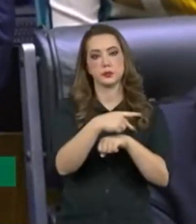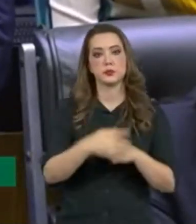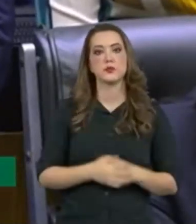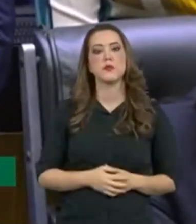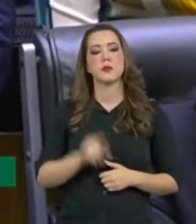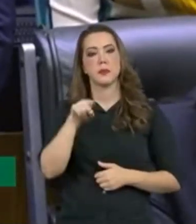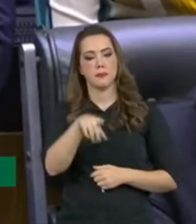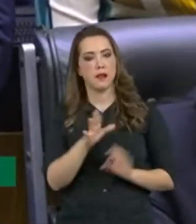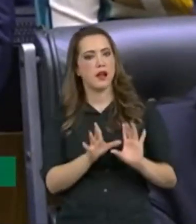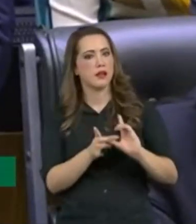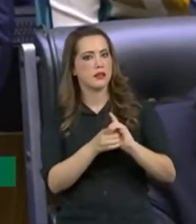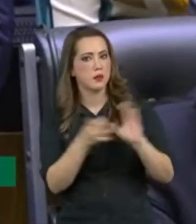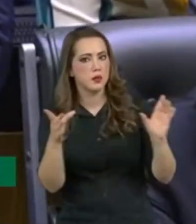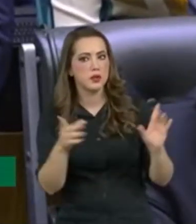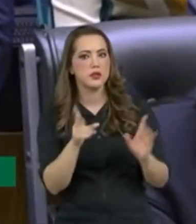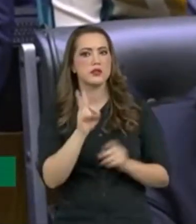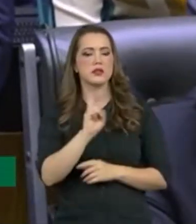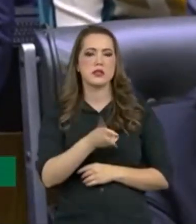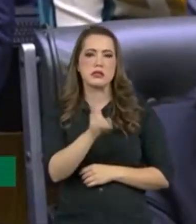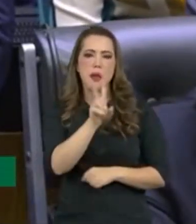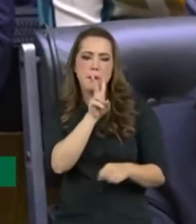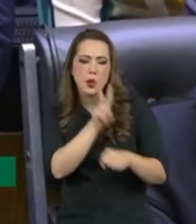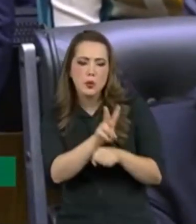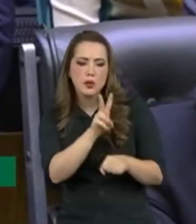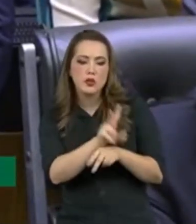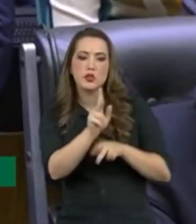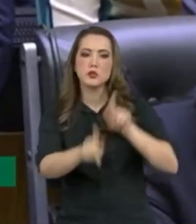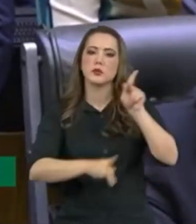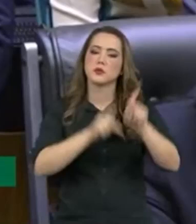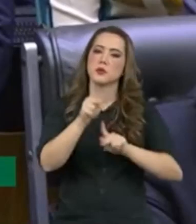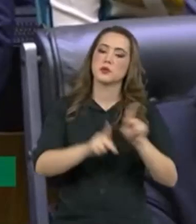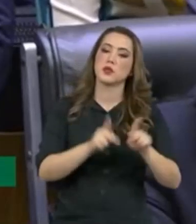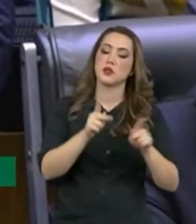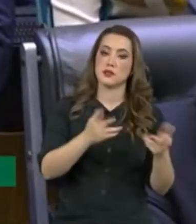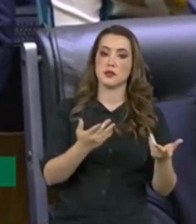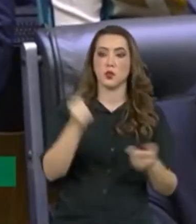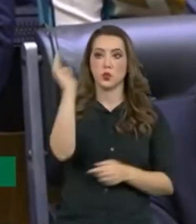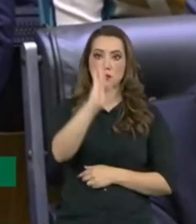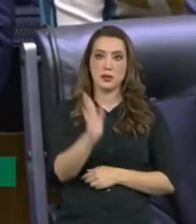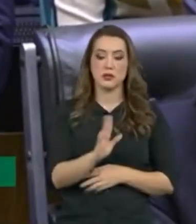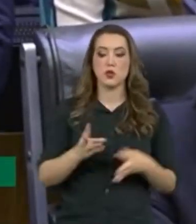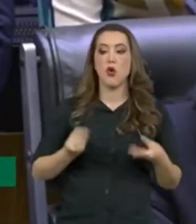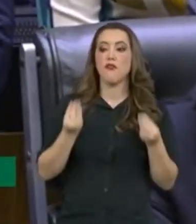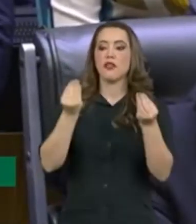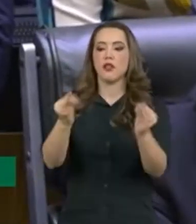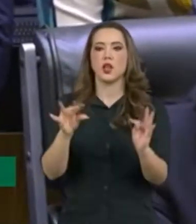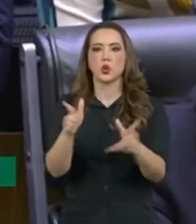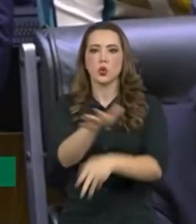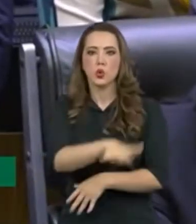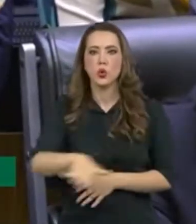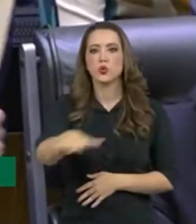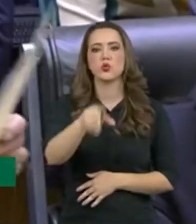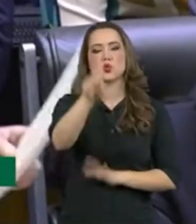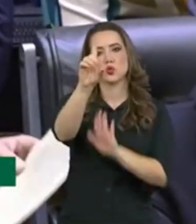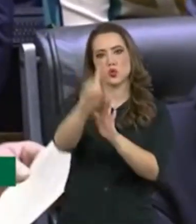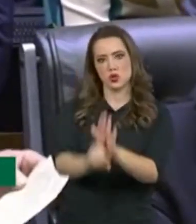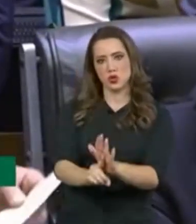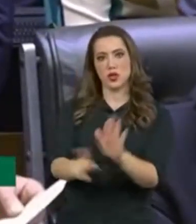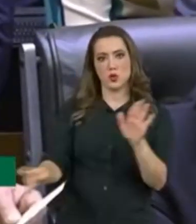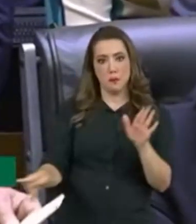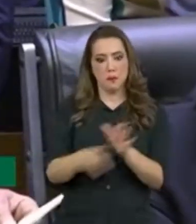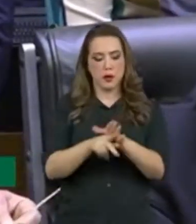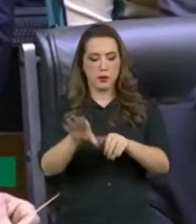A democracia será defendida pelo povo na medida em que garantir a todos e a todas os direitos inscritos